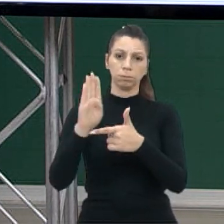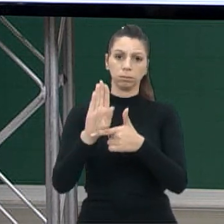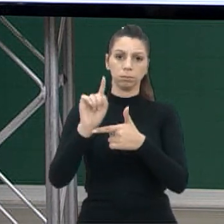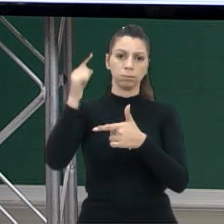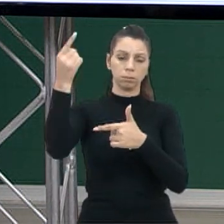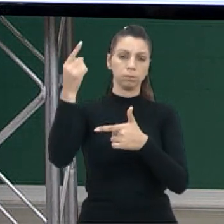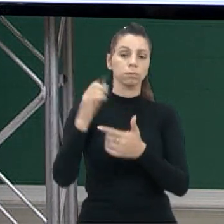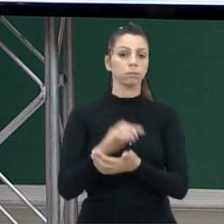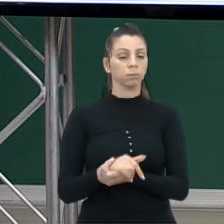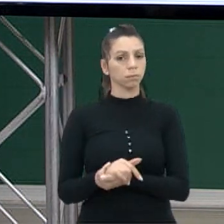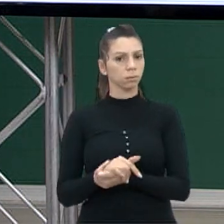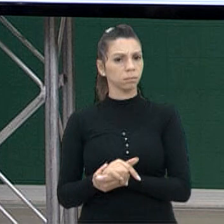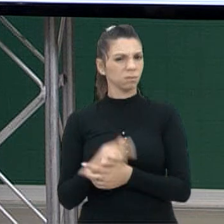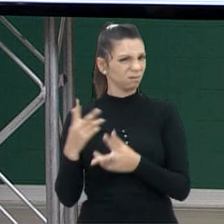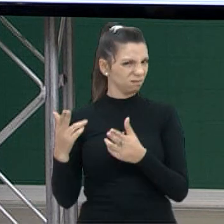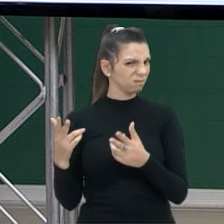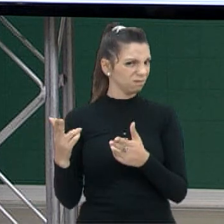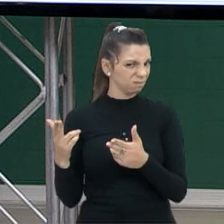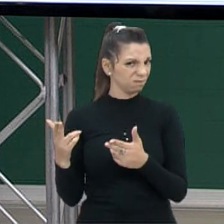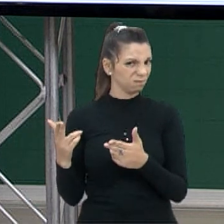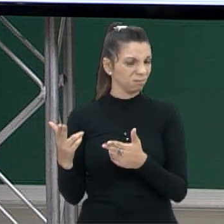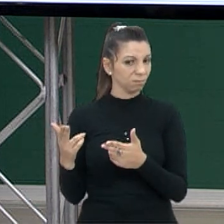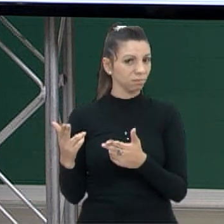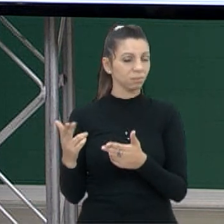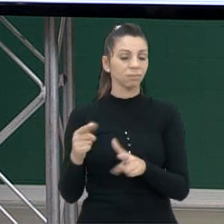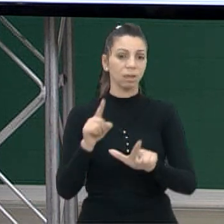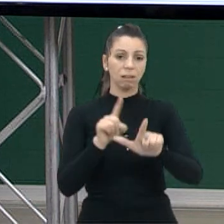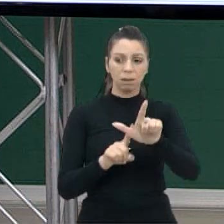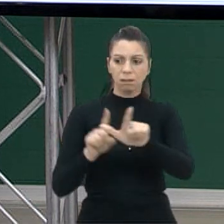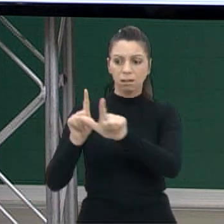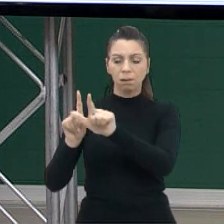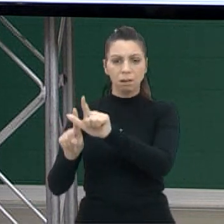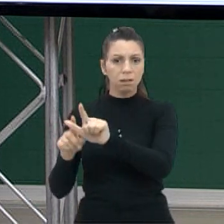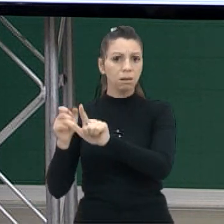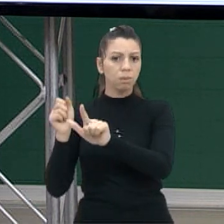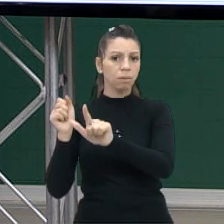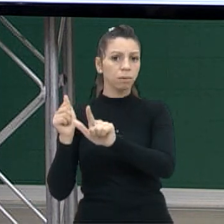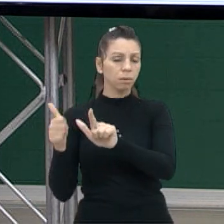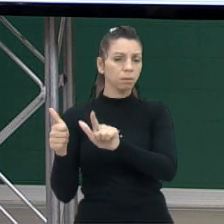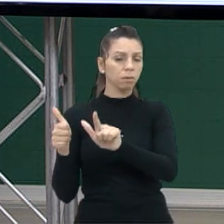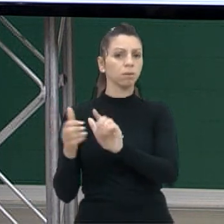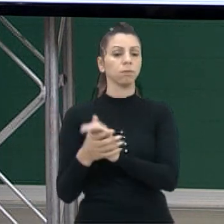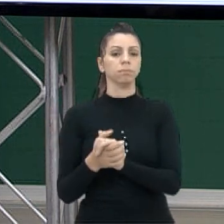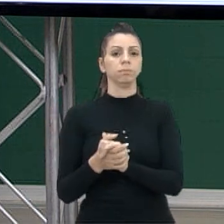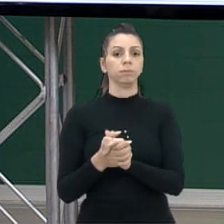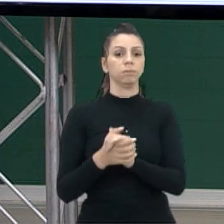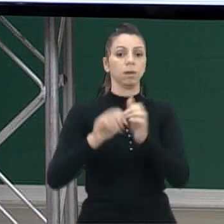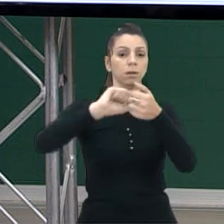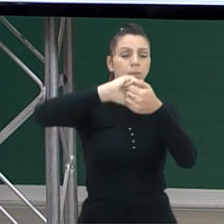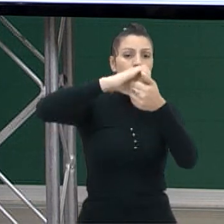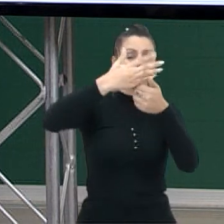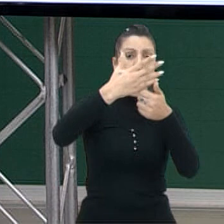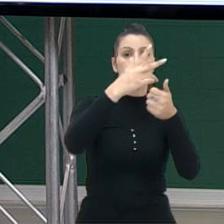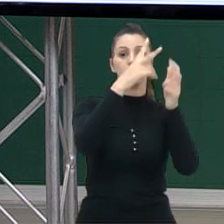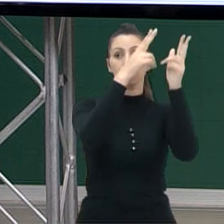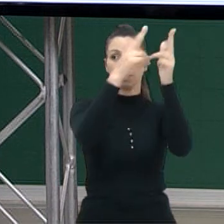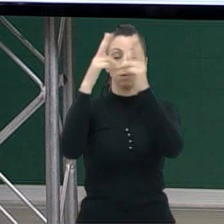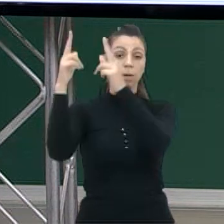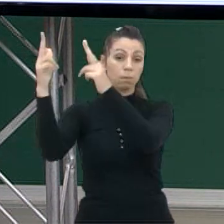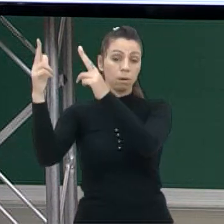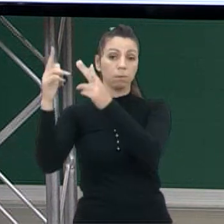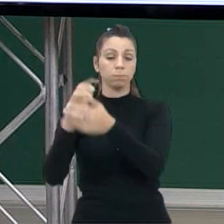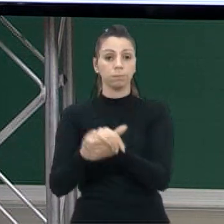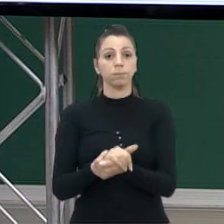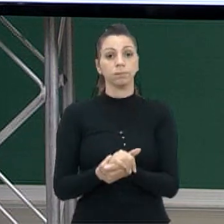1 não é a mesma letra, o mesmo expoente? Quanto é um número dividido por ele mesmo? Já que esse b é uma variável e ele